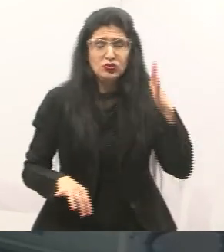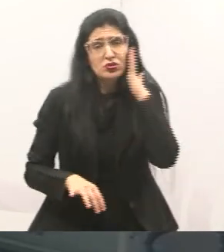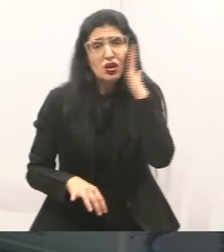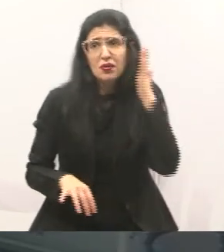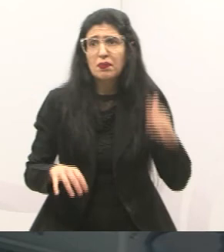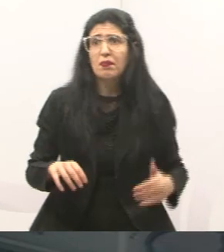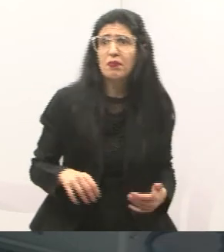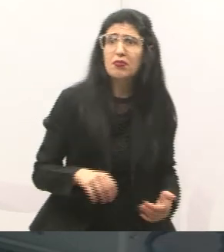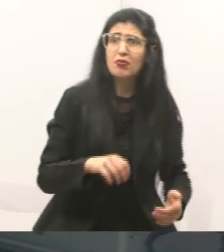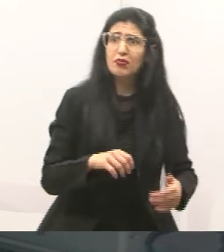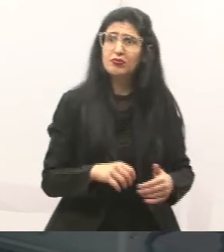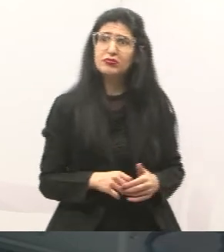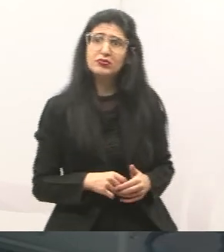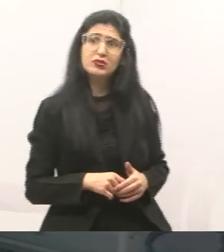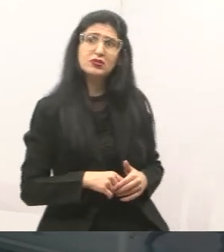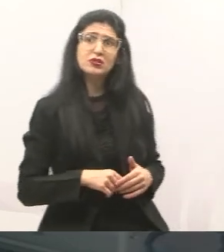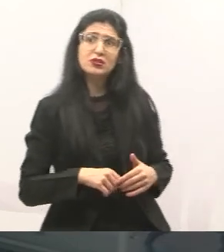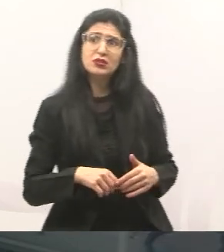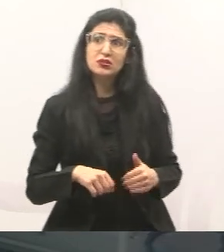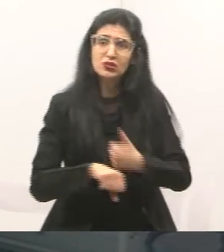profissionais que são centenários também.